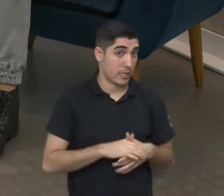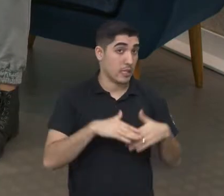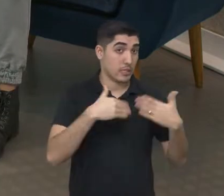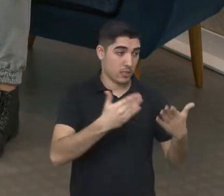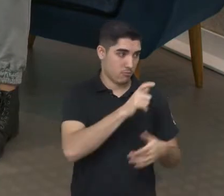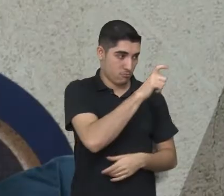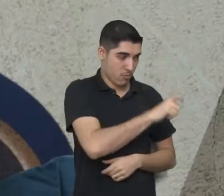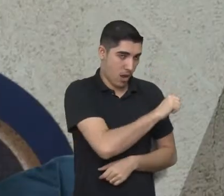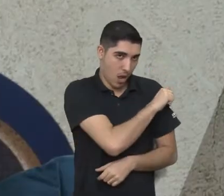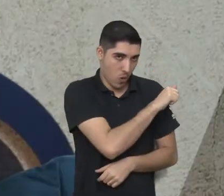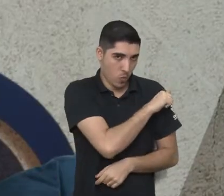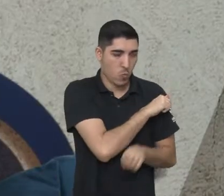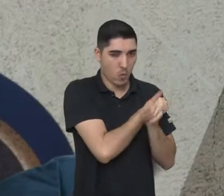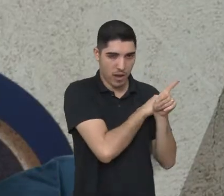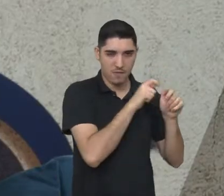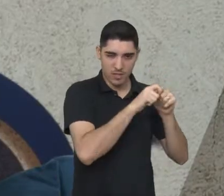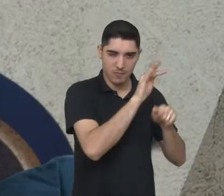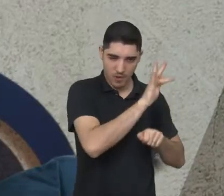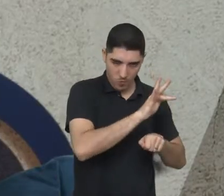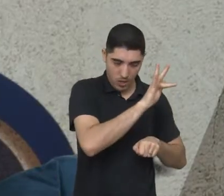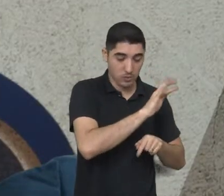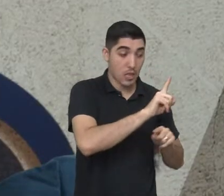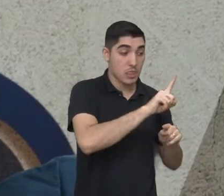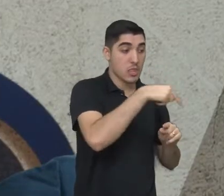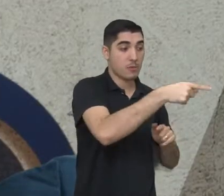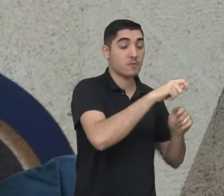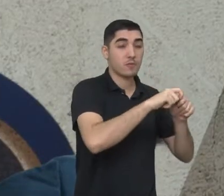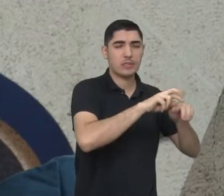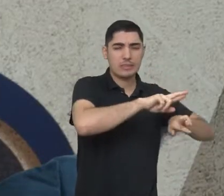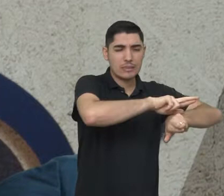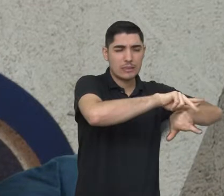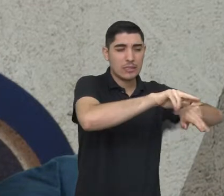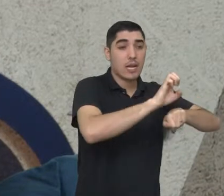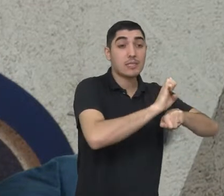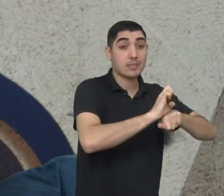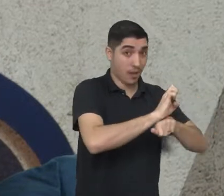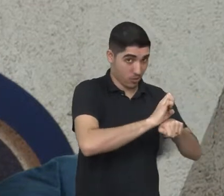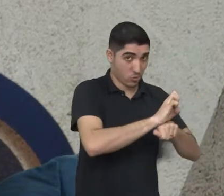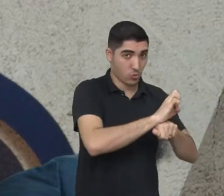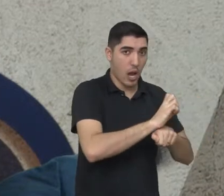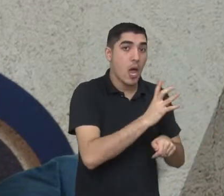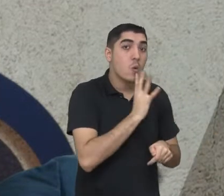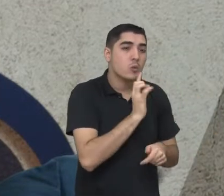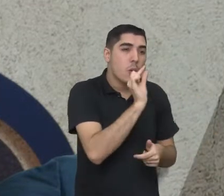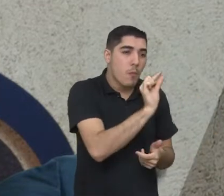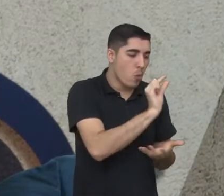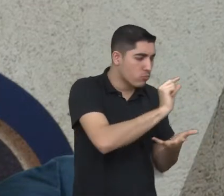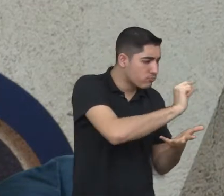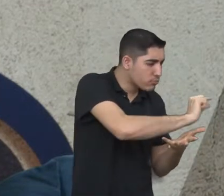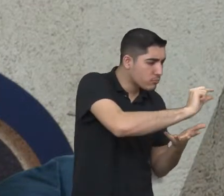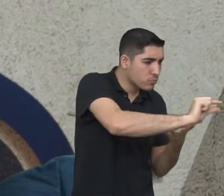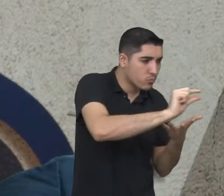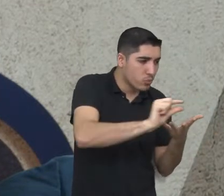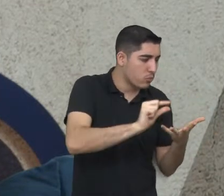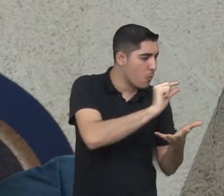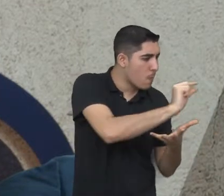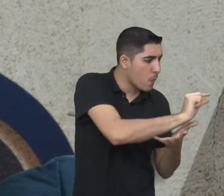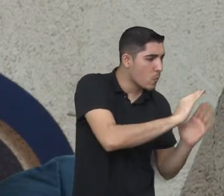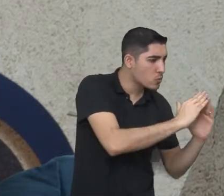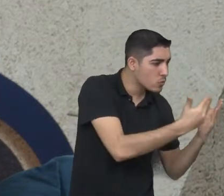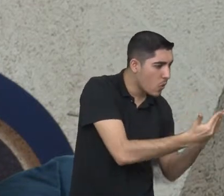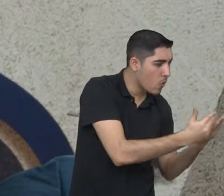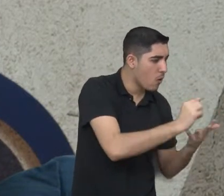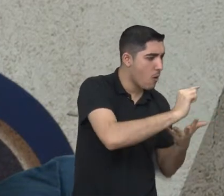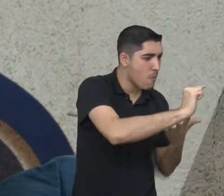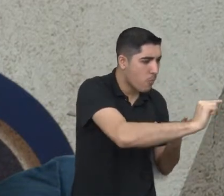o aluno vai passar por vários estágios profissionais, né? Então, na formação, ele vai passar pela escola, ele